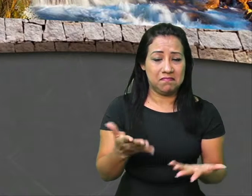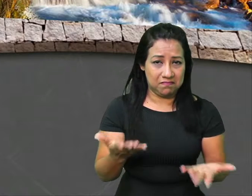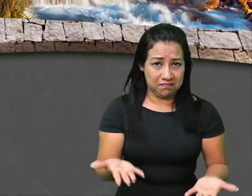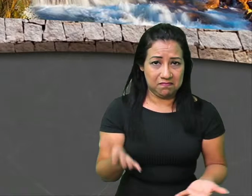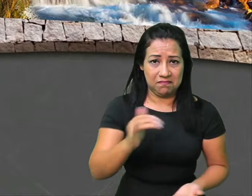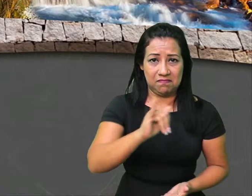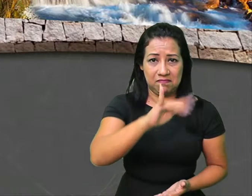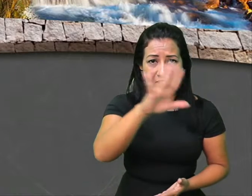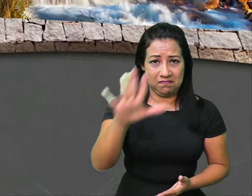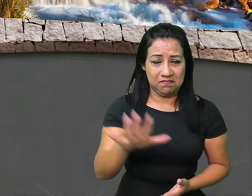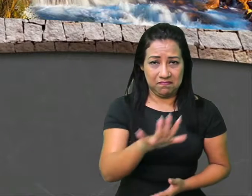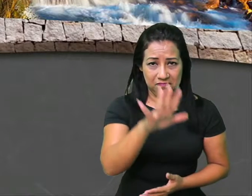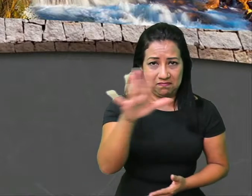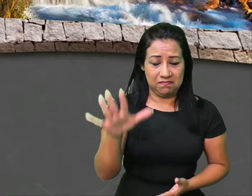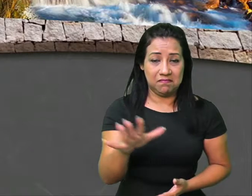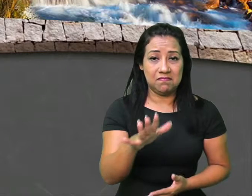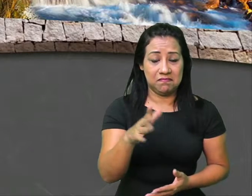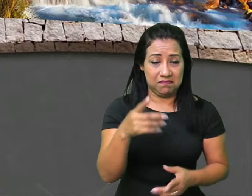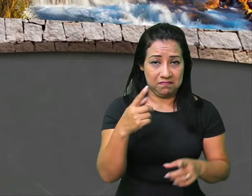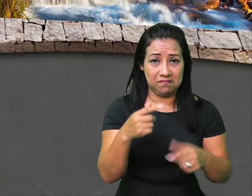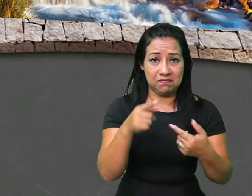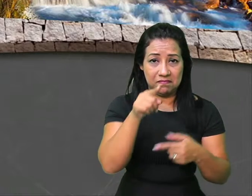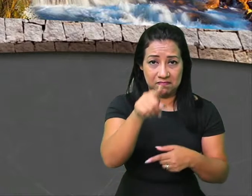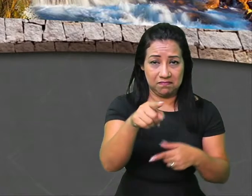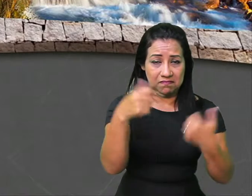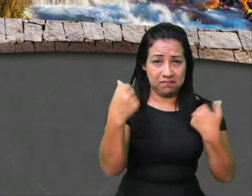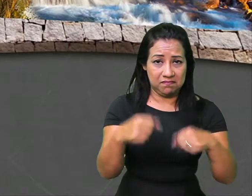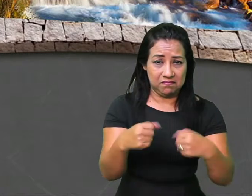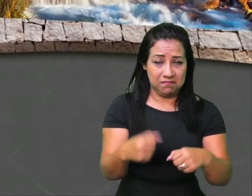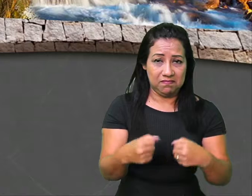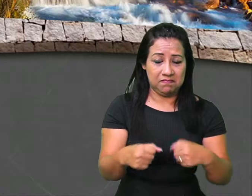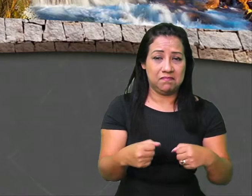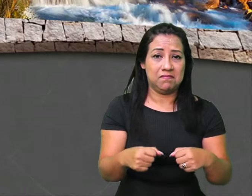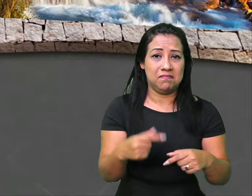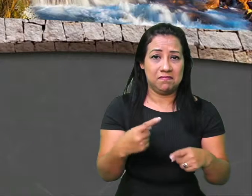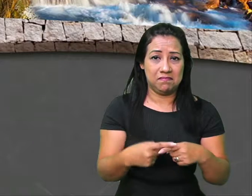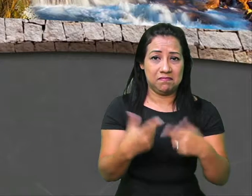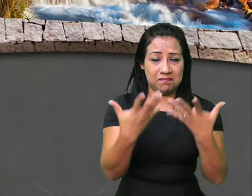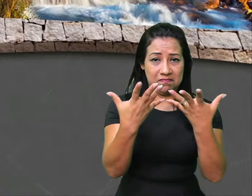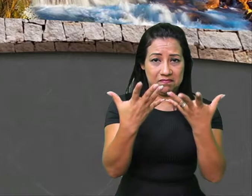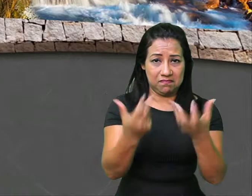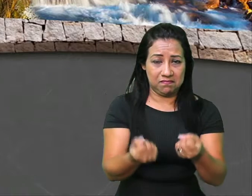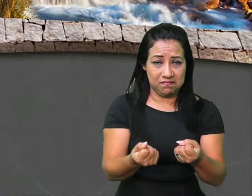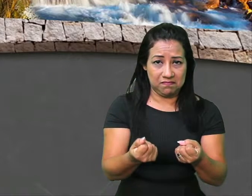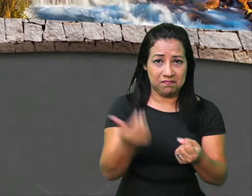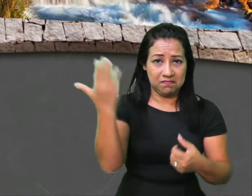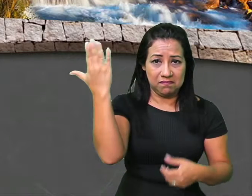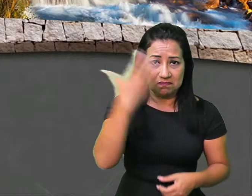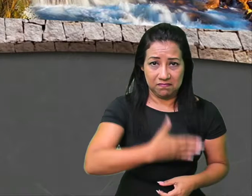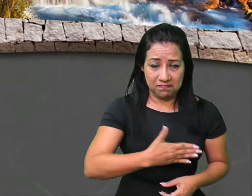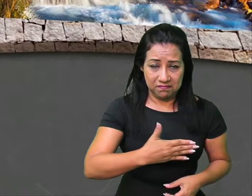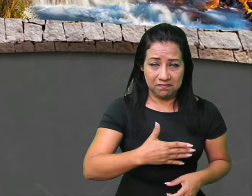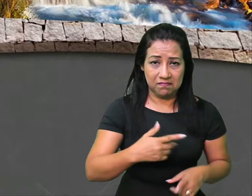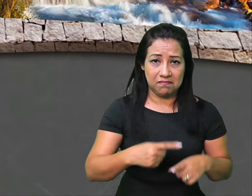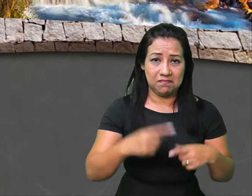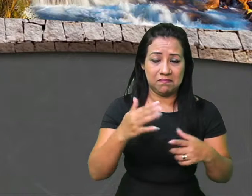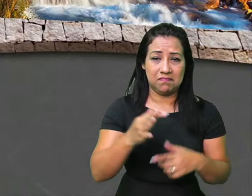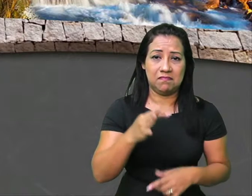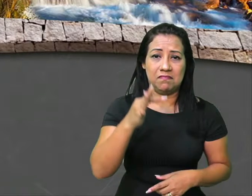ser usada nas nossas aulas. Isso para quando nós formos estudar a geografia de Rondônia. Você pode ser um